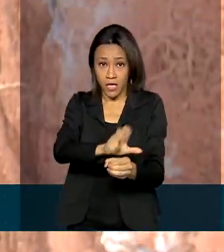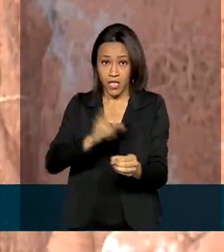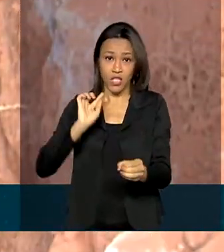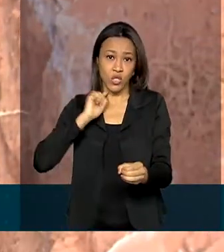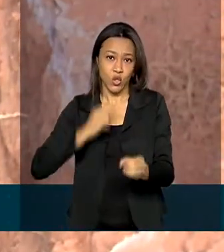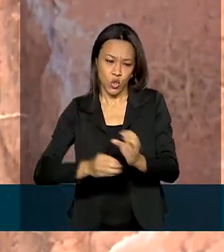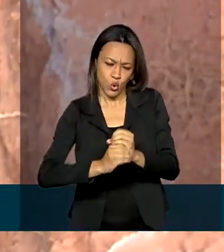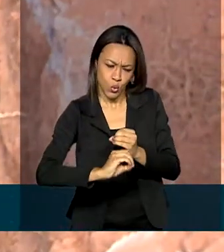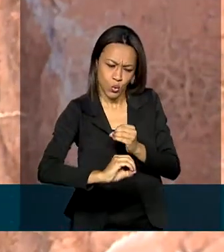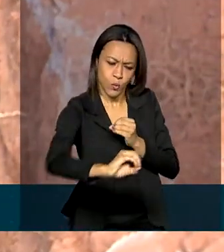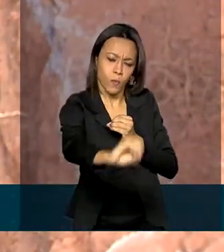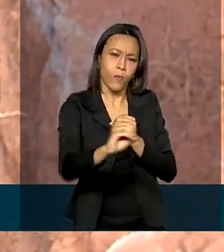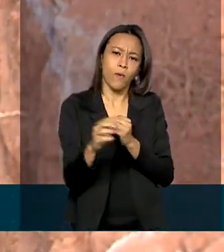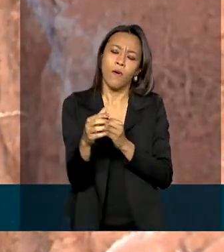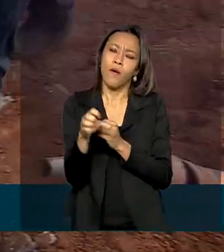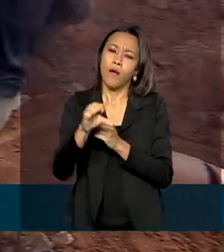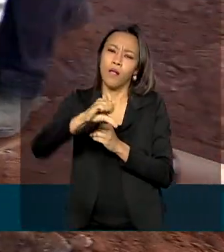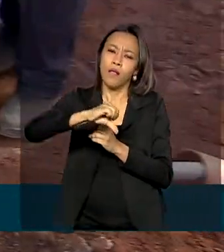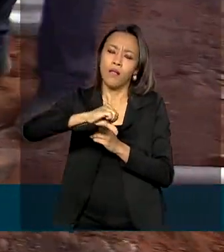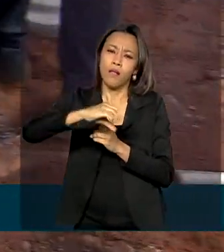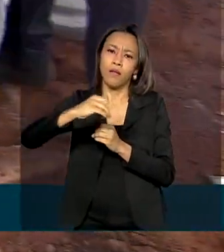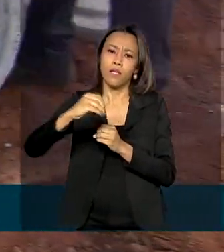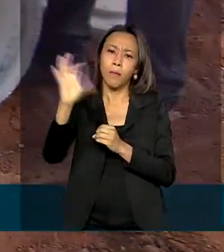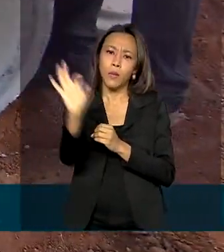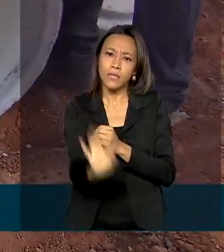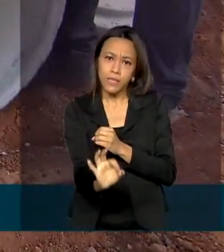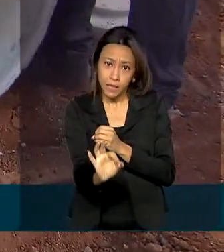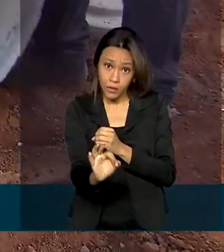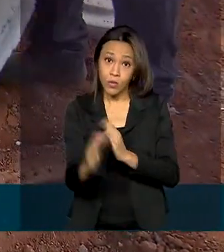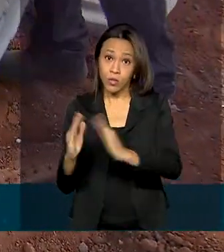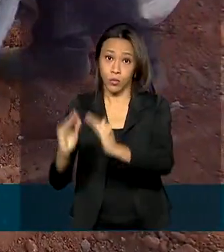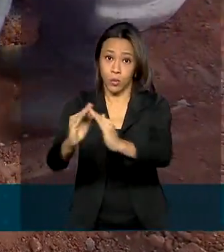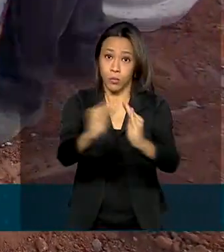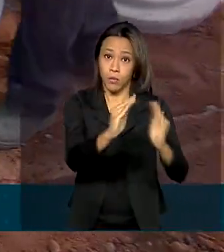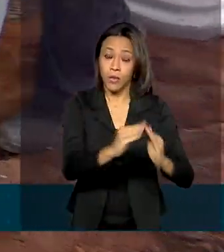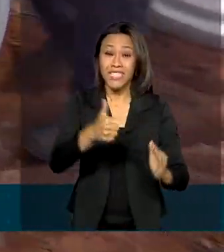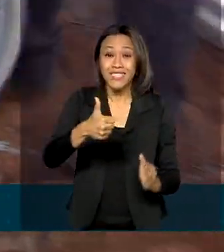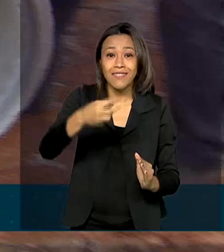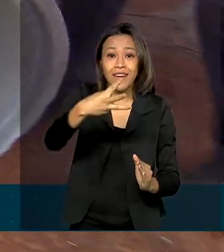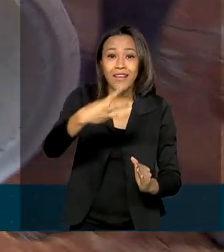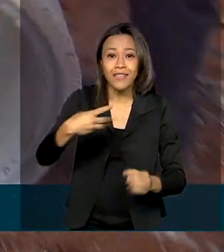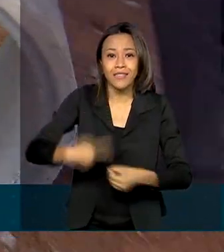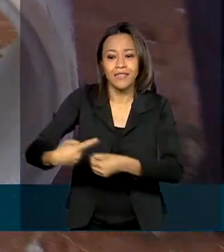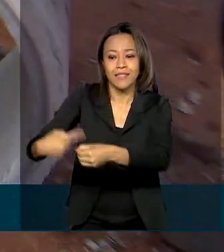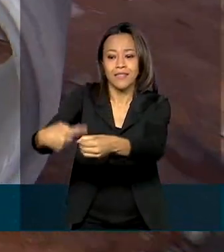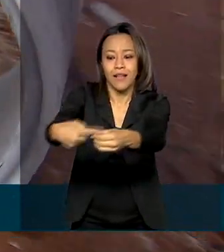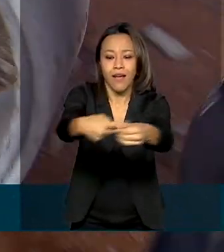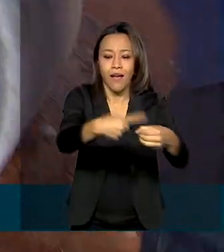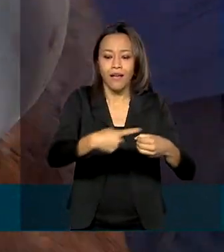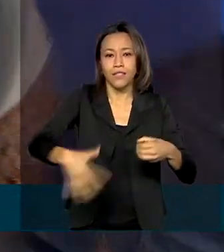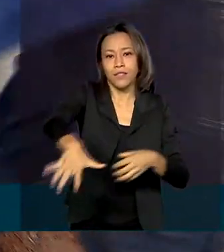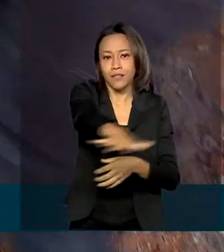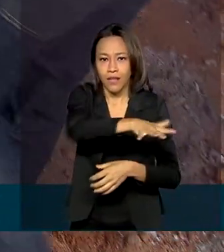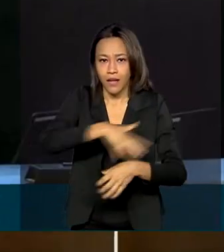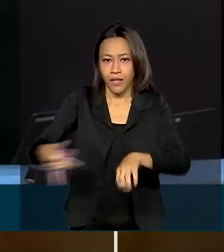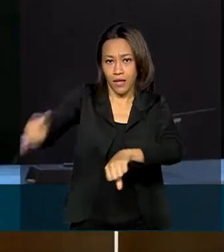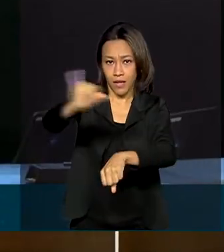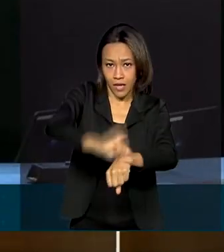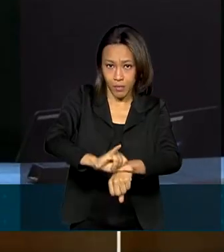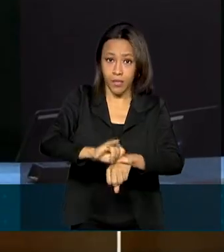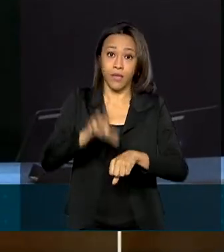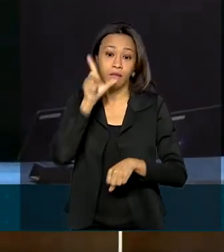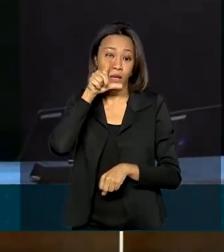90% dos moradores de 13 cidades da região metropolitana de Maceió, em Alagoas.